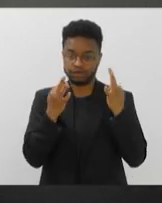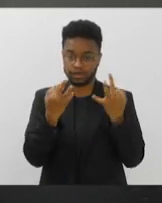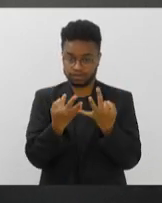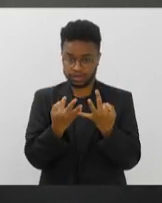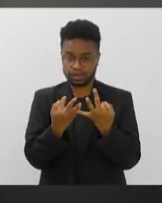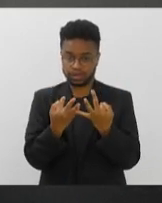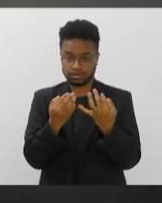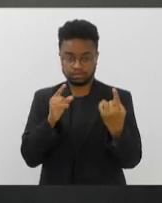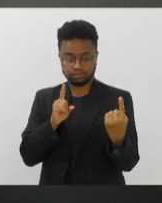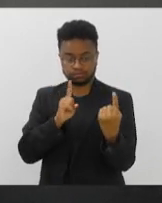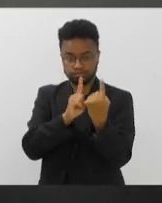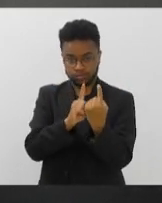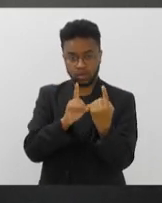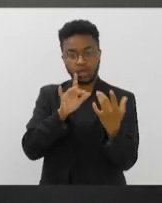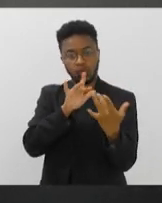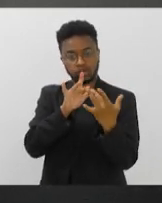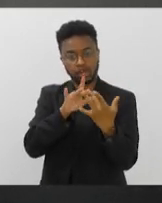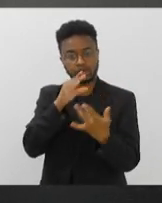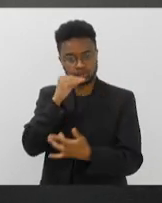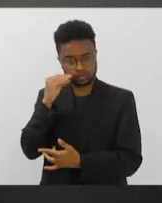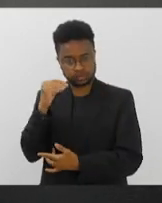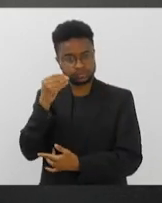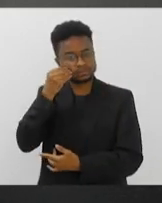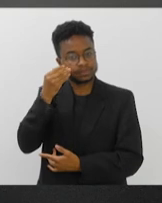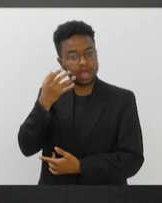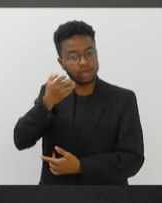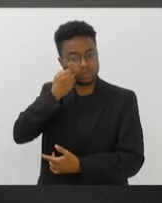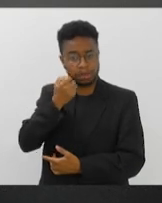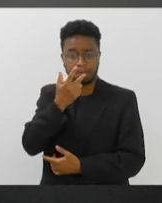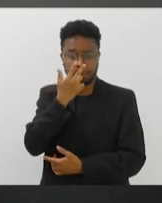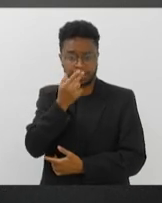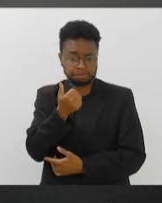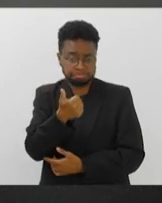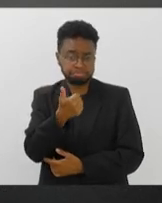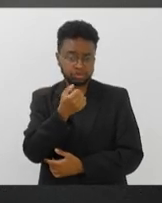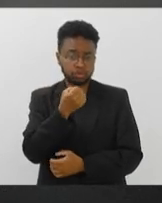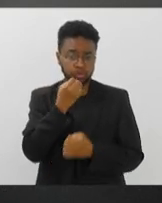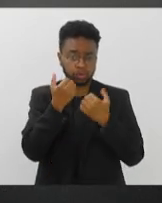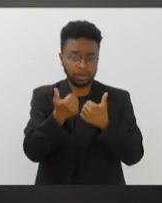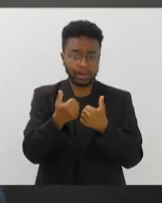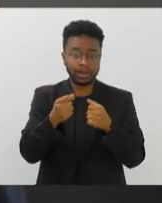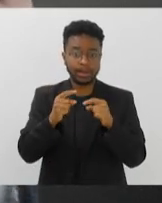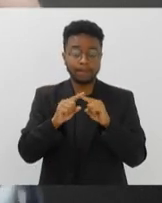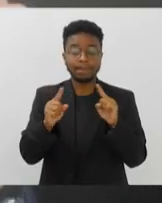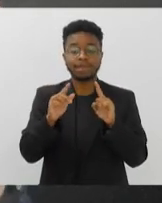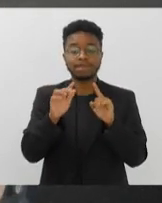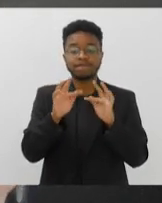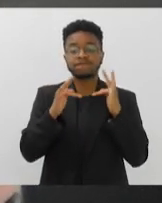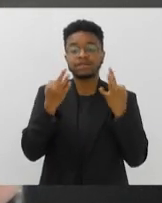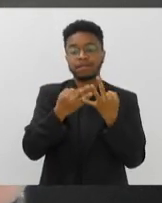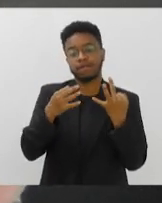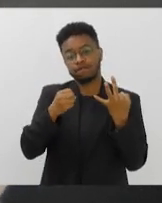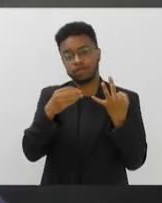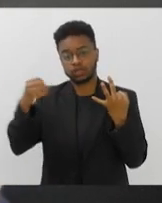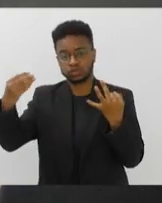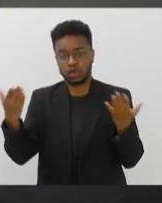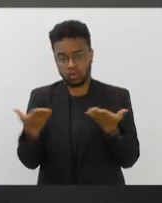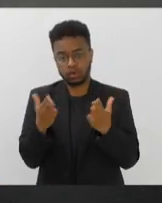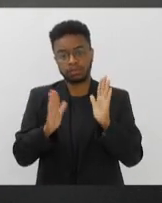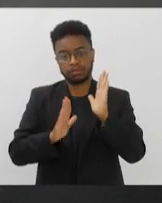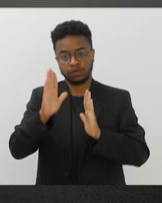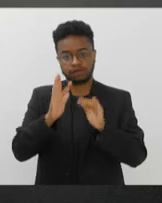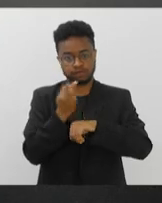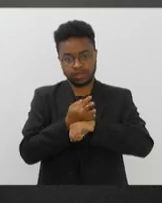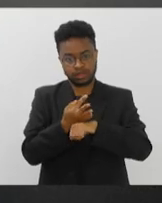com adolescente para adoção parecia que está tudo bem essa família Viajou nas férias agora não levou